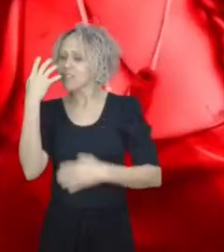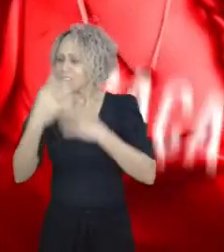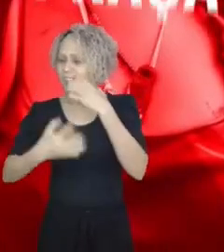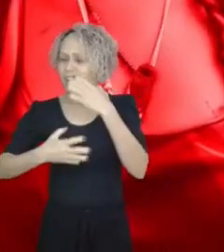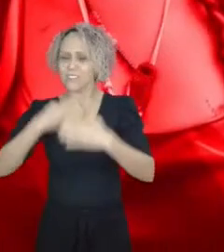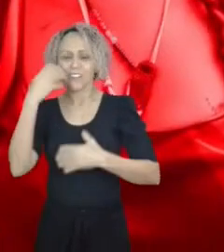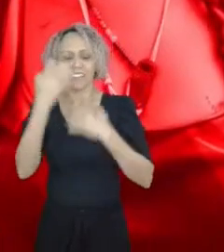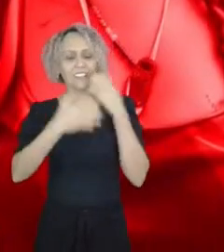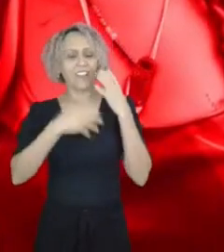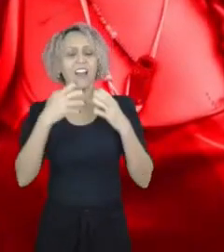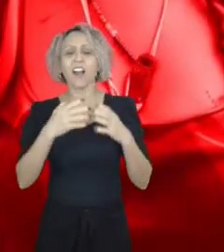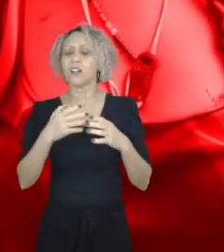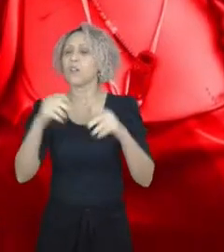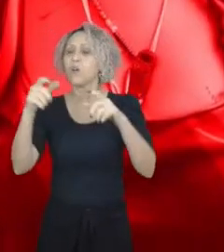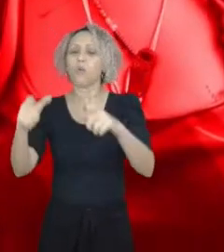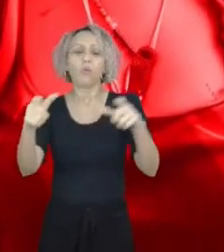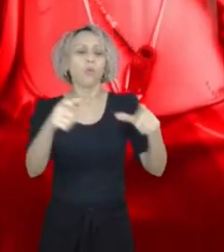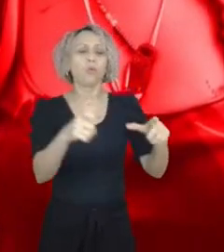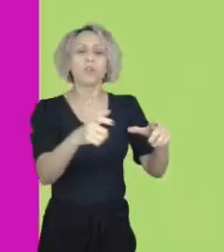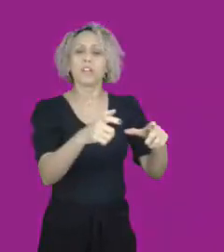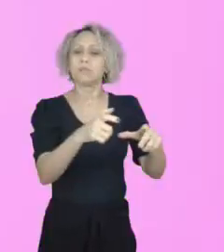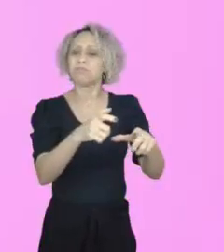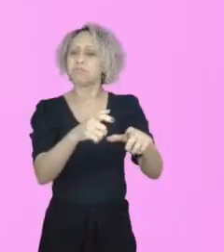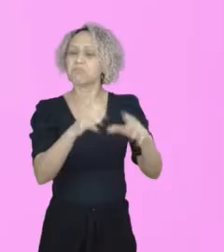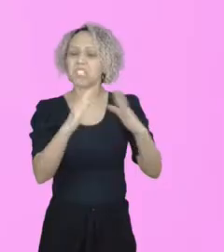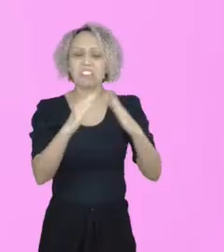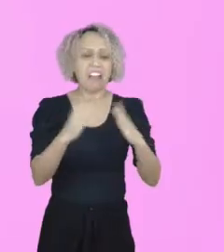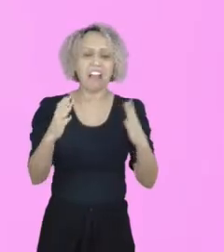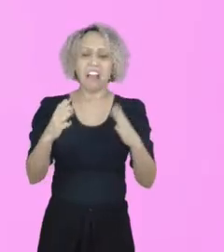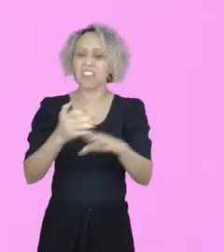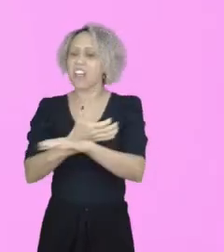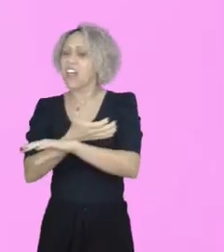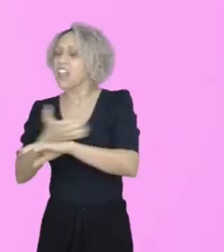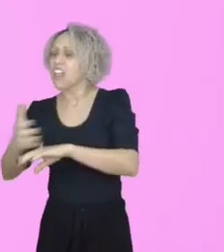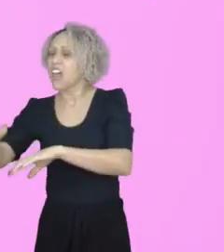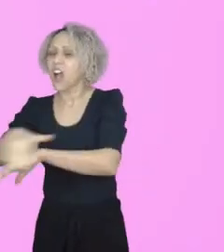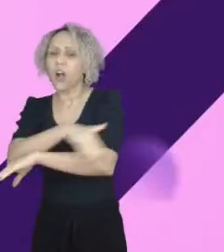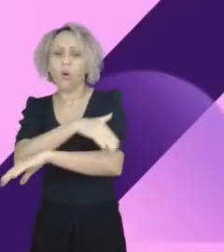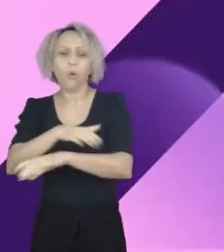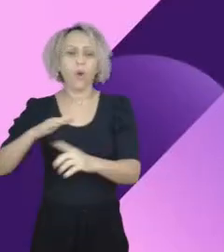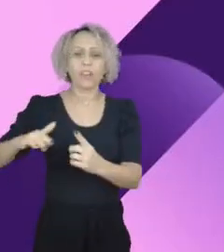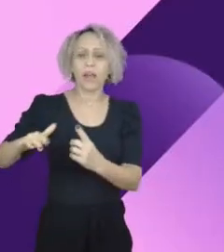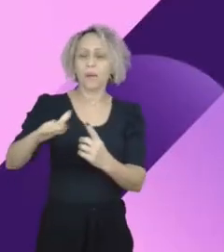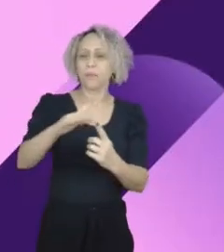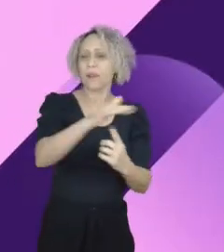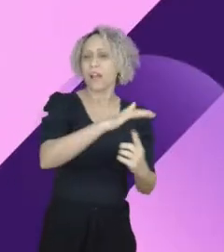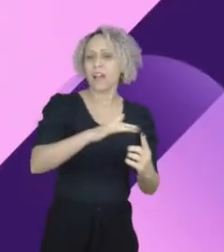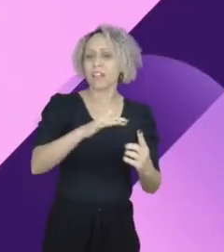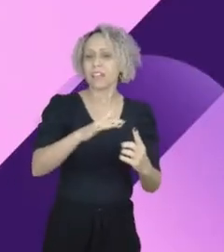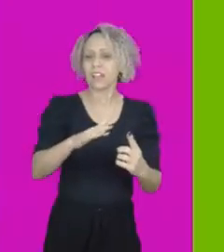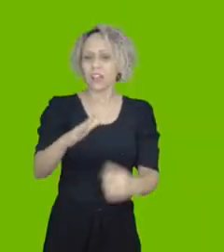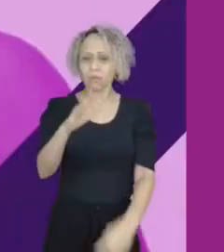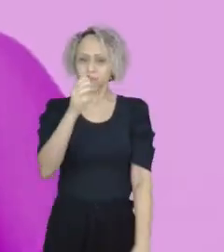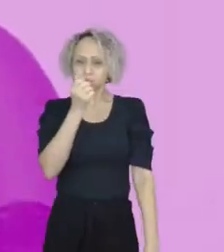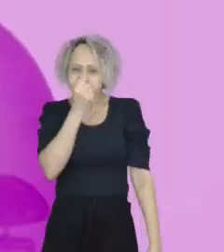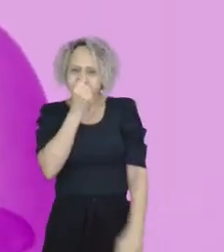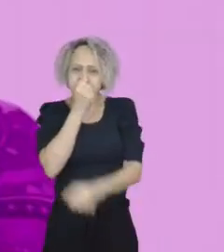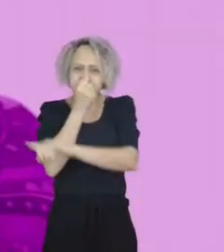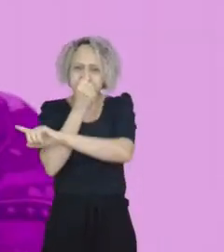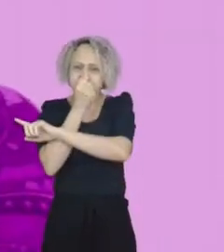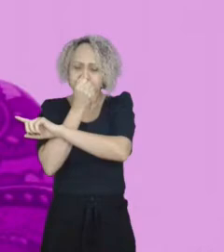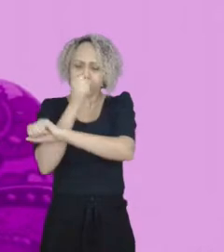Seja em casa, no campo, na rua ou na praça, chega de mordaça, agora eu vou falar.